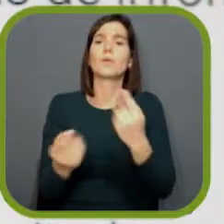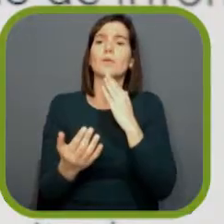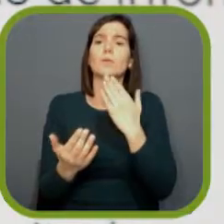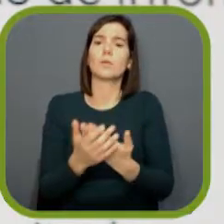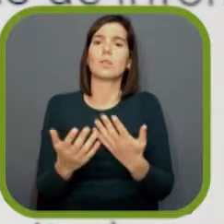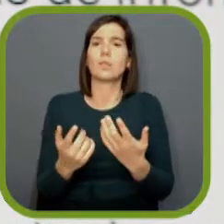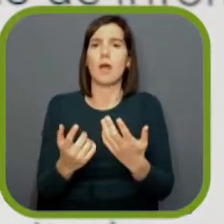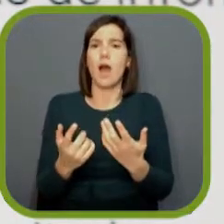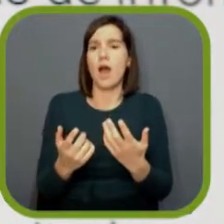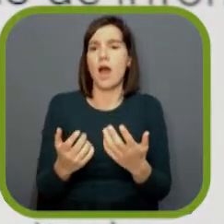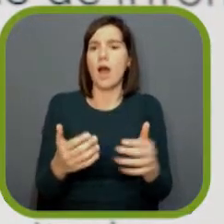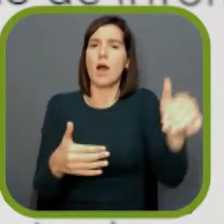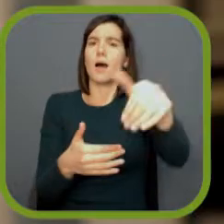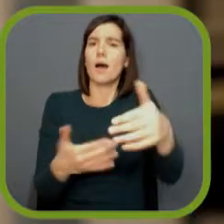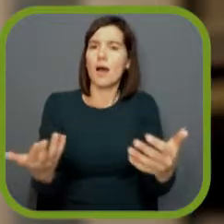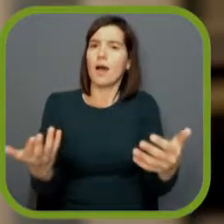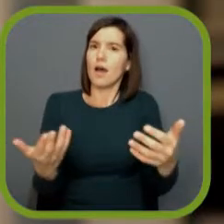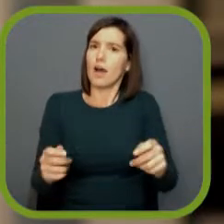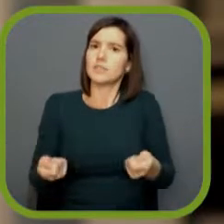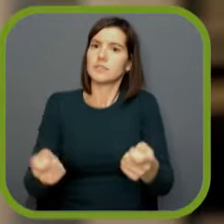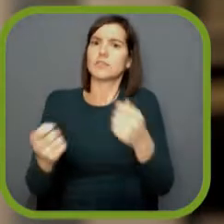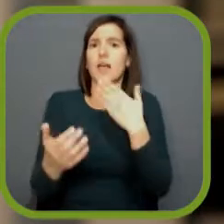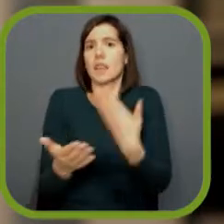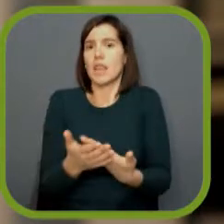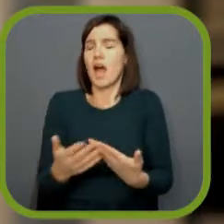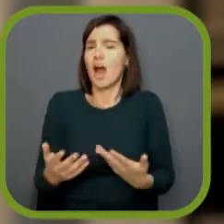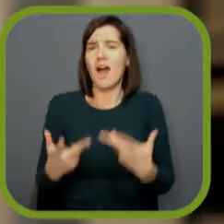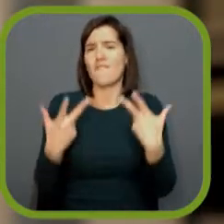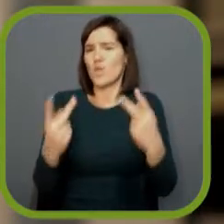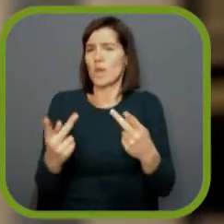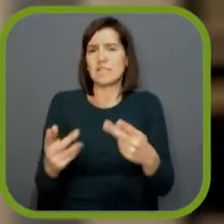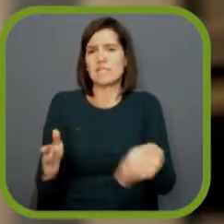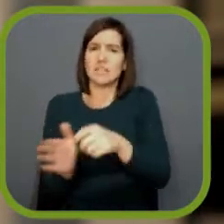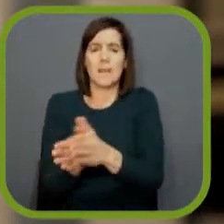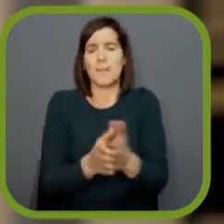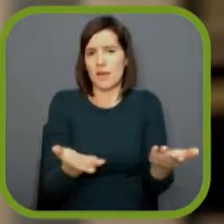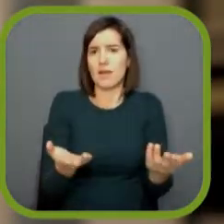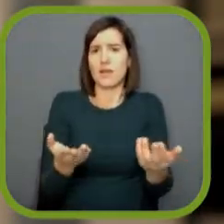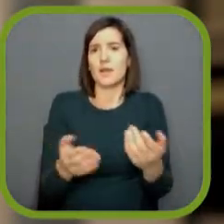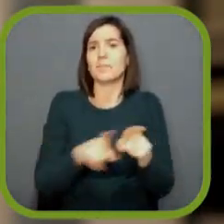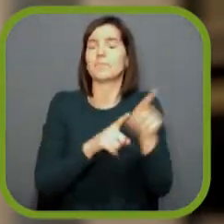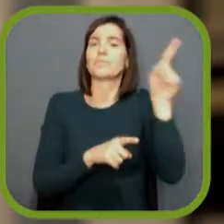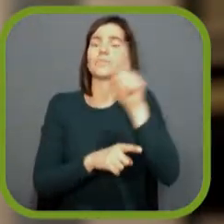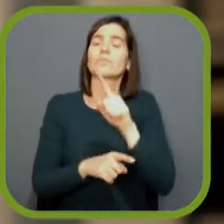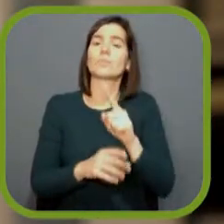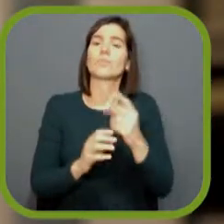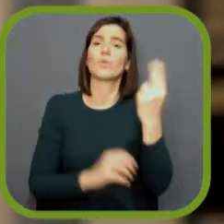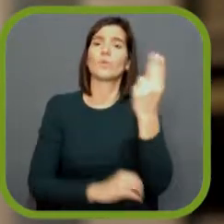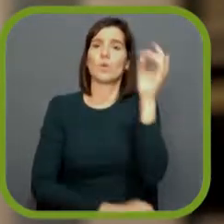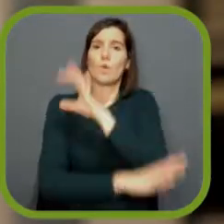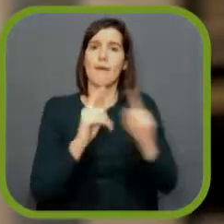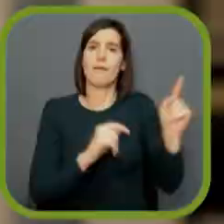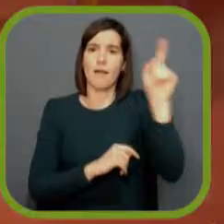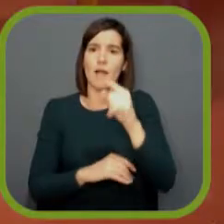impacto significativo offline. Portanto, o discurso de ódio espoleta a violência offline. E, portanto, à semelhança do que acontece por essa União Europeia